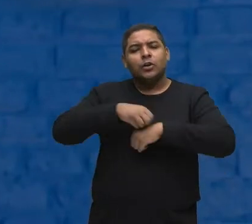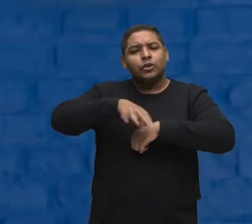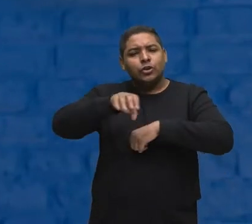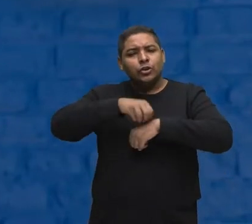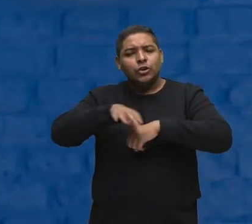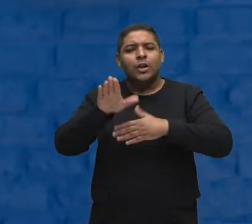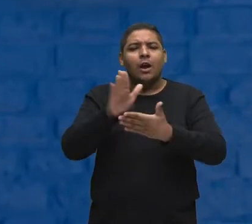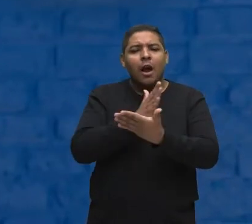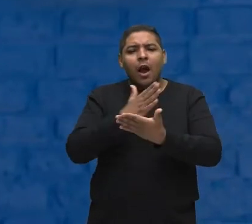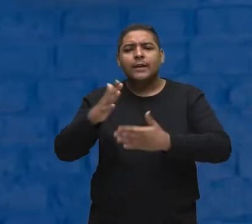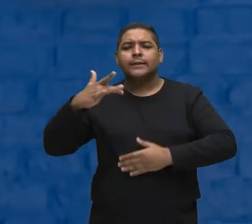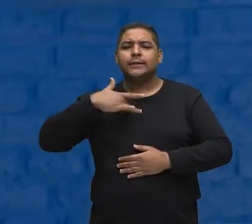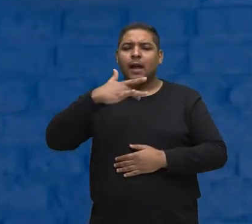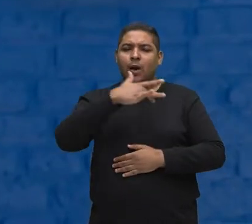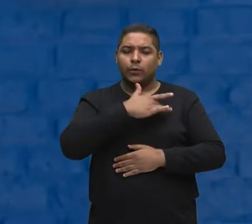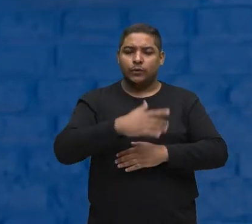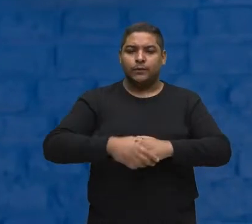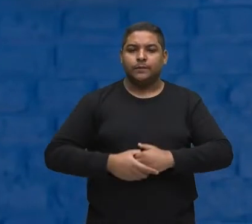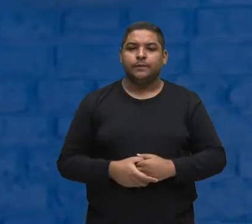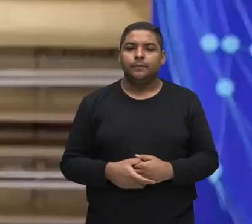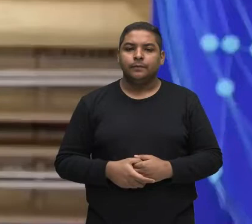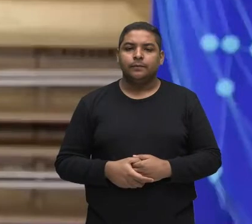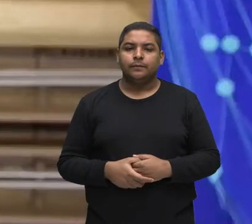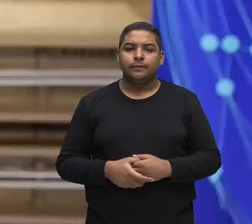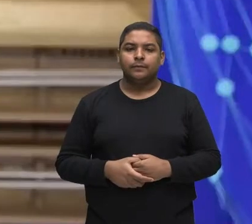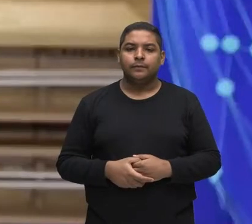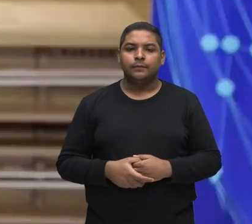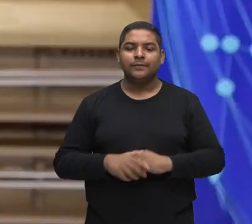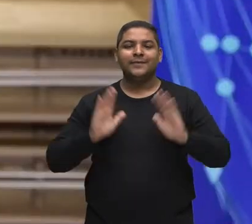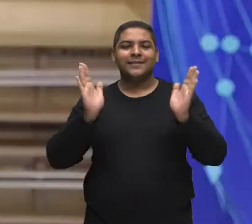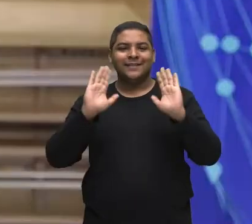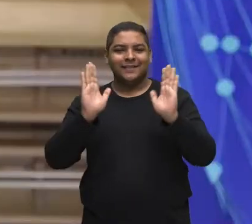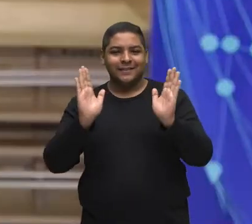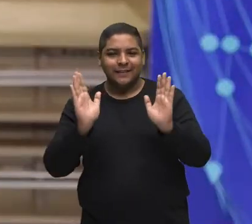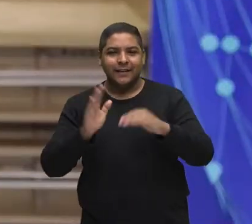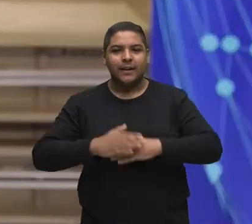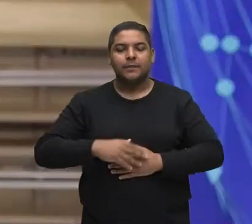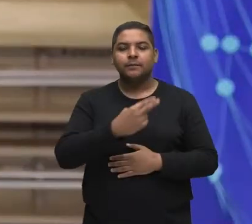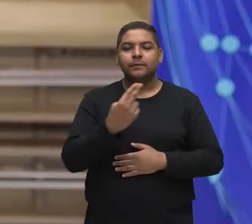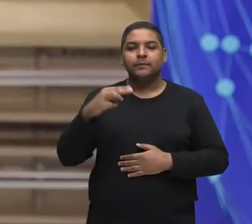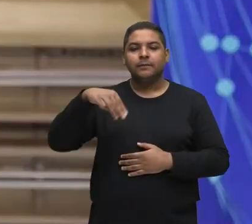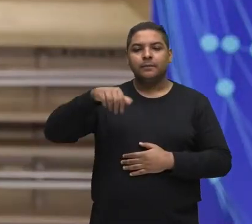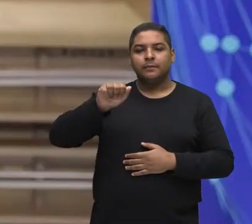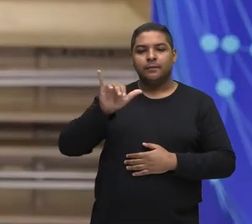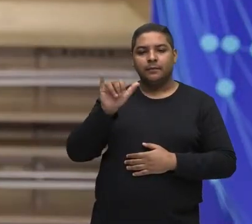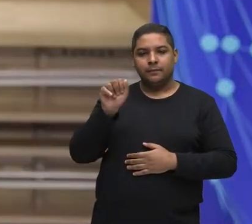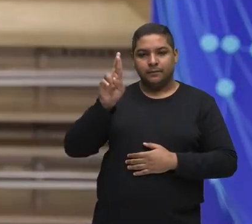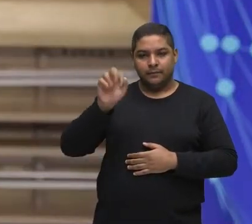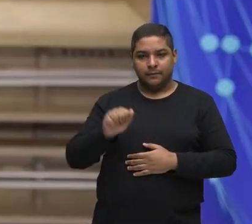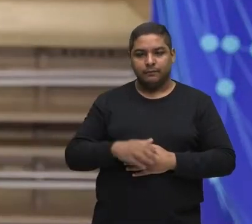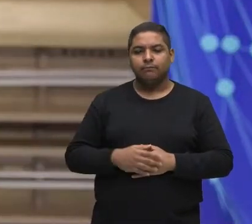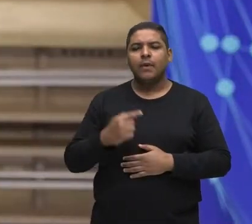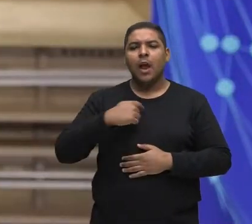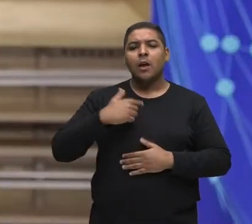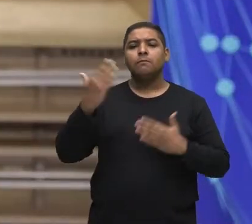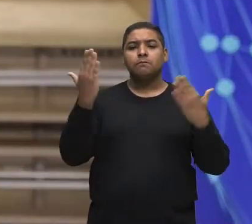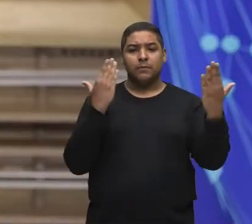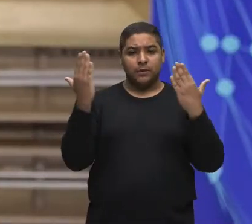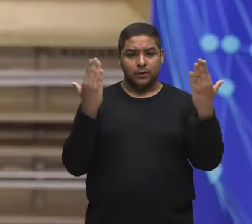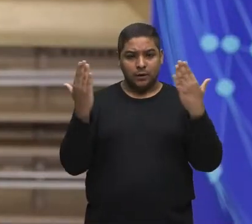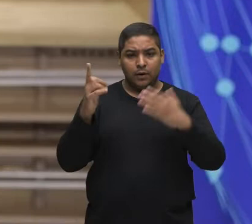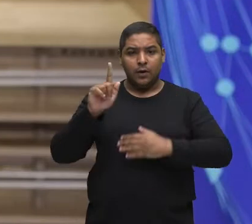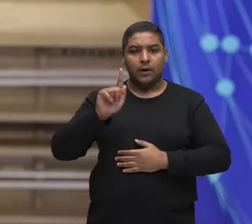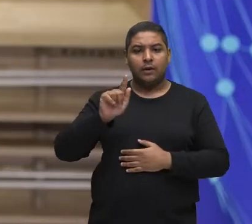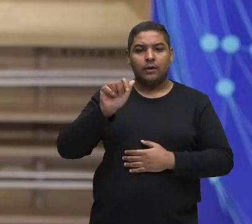gente da nossa saúde. Vamos lá, Maiara? Olá, eu me chamo Maiara Rangel, sou psicóloga da Gerência